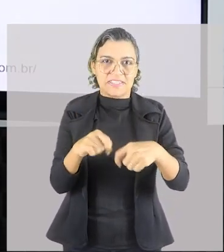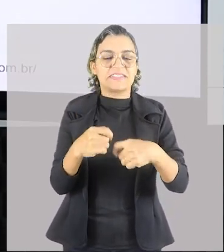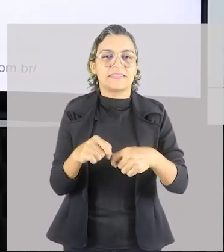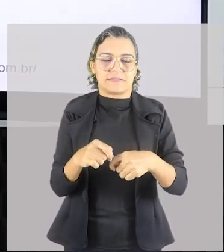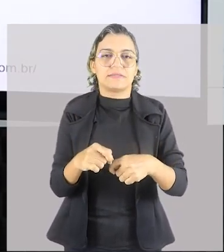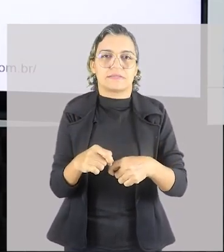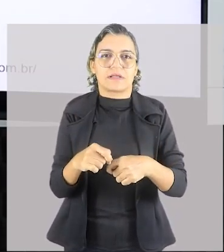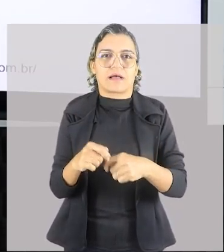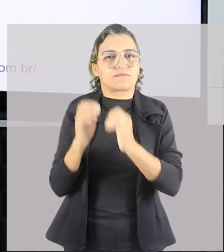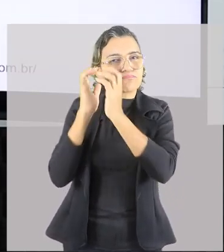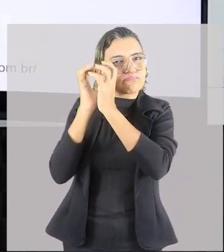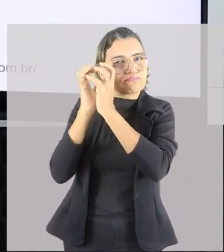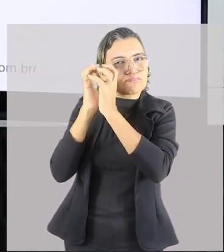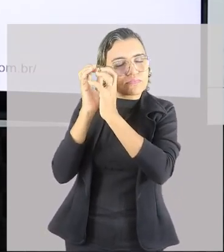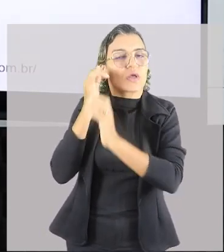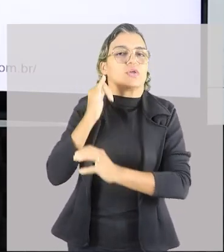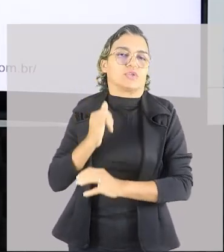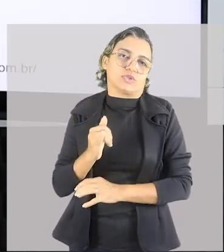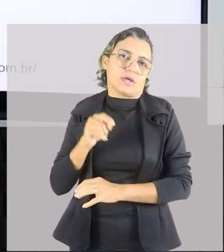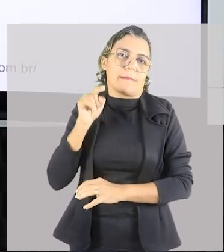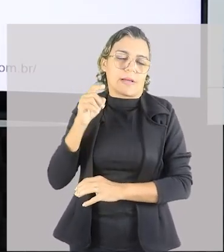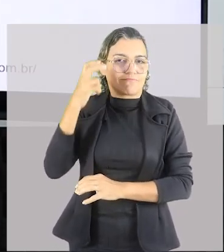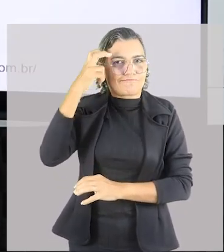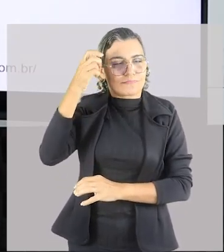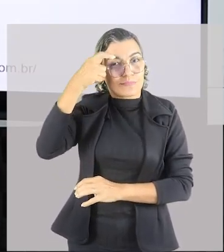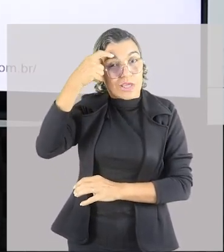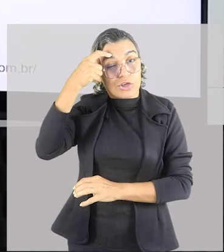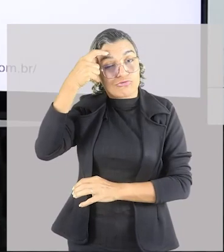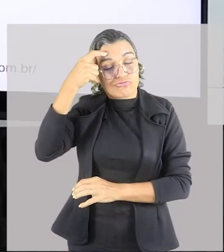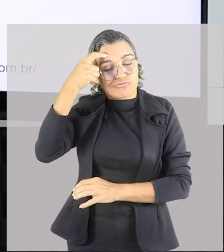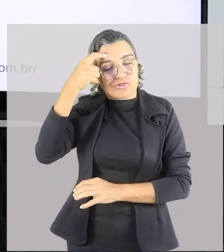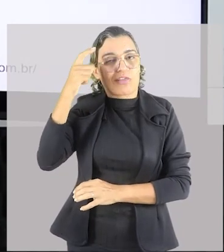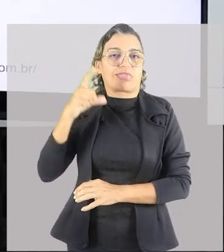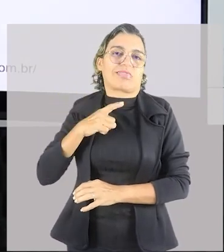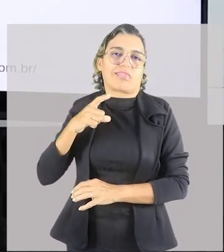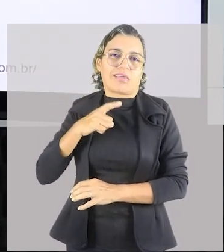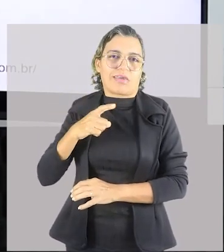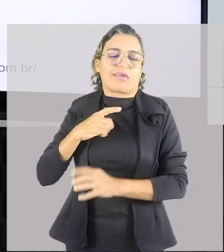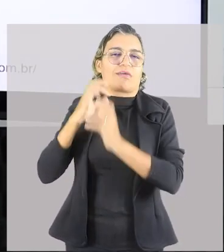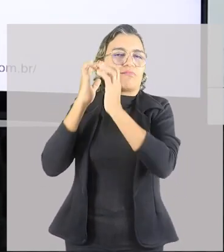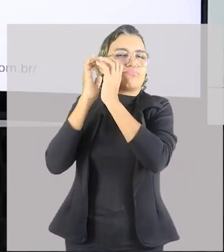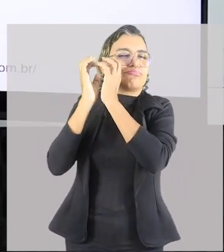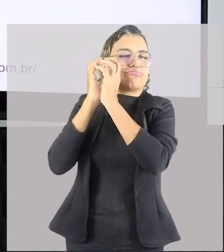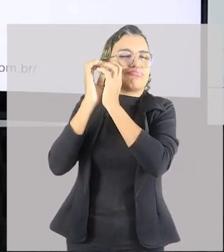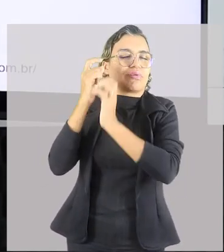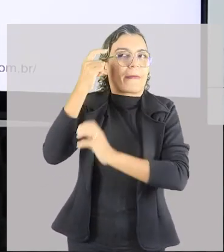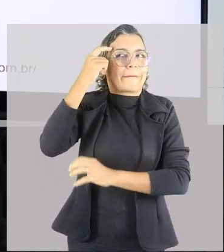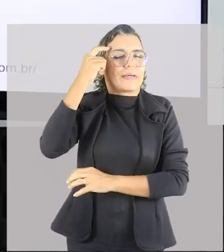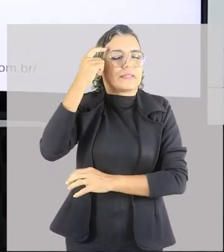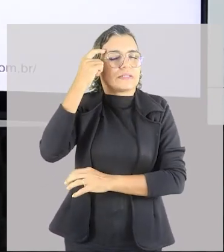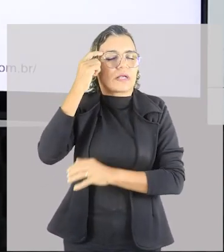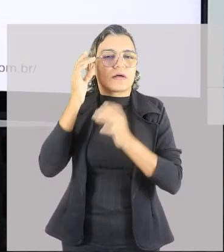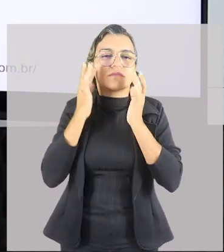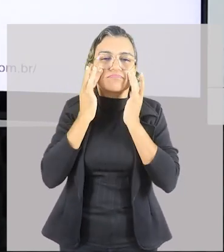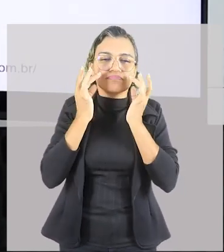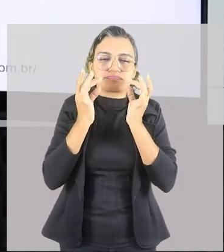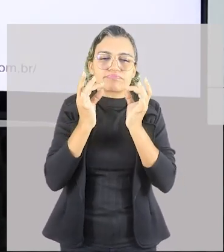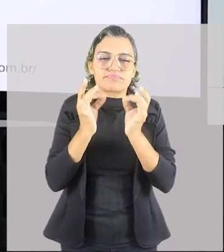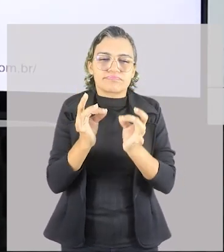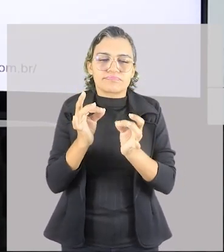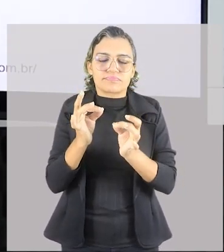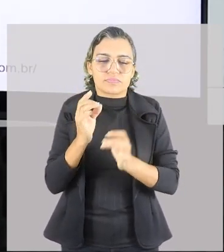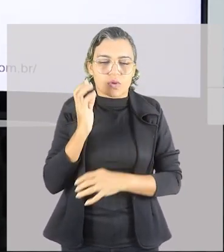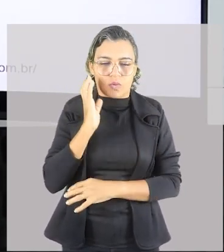não gere tanto gasto de energia, mas a nível mental gera um desgaste muito grande, porque esse indivíduo ele precisa estar